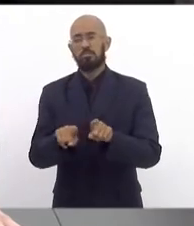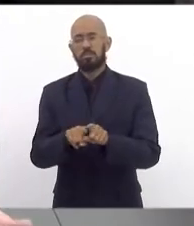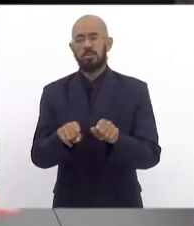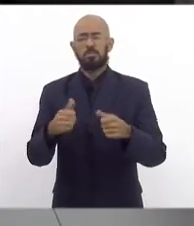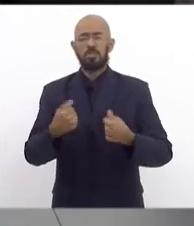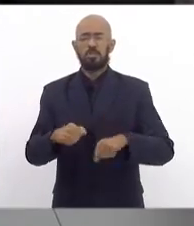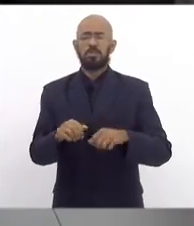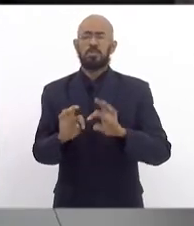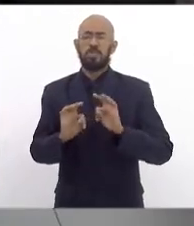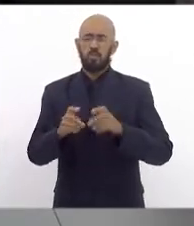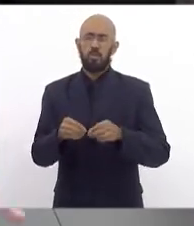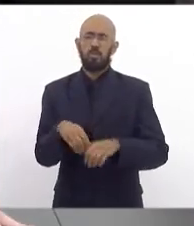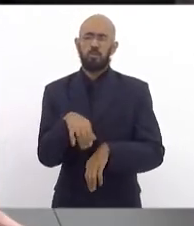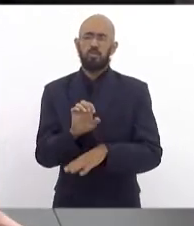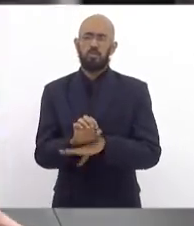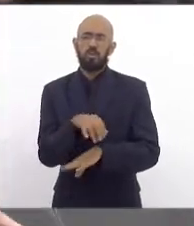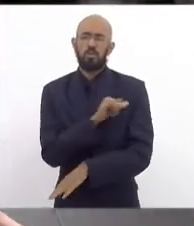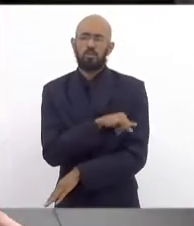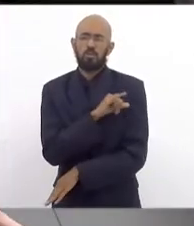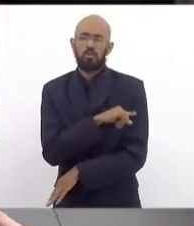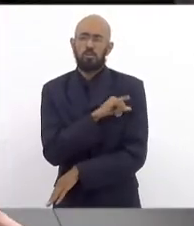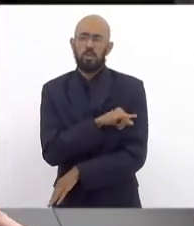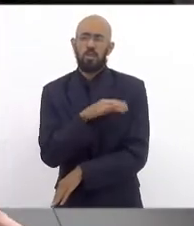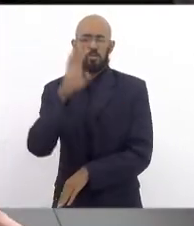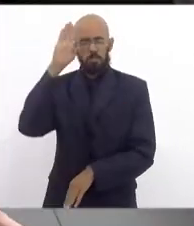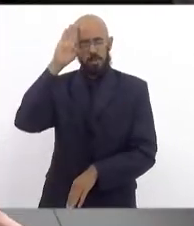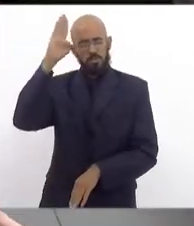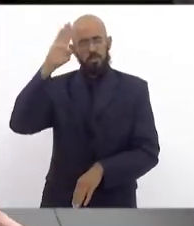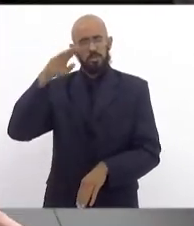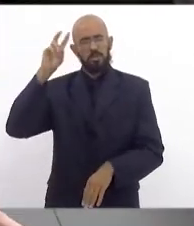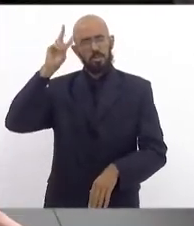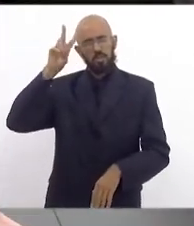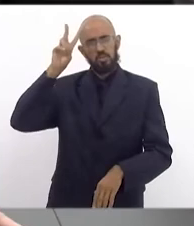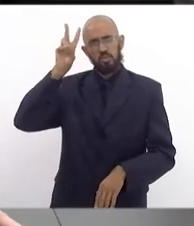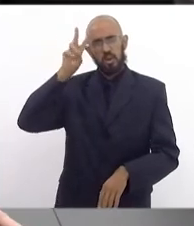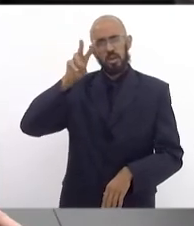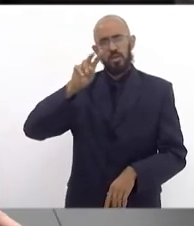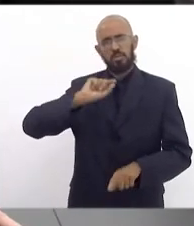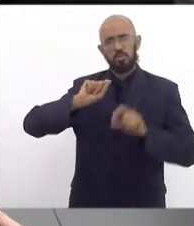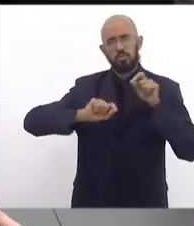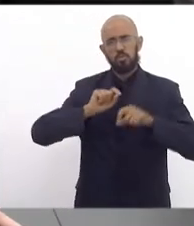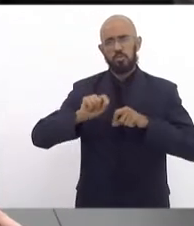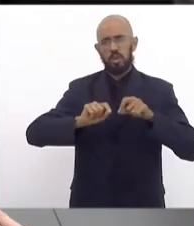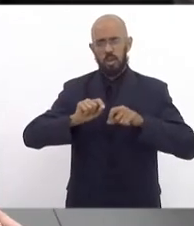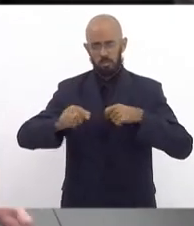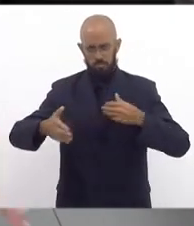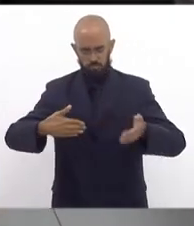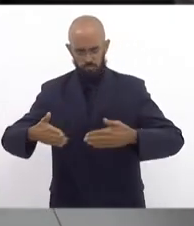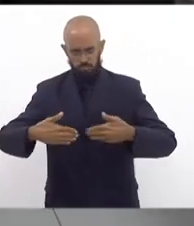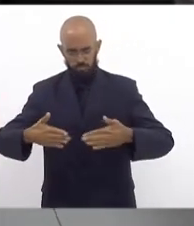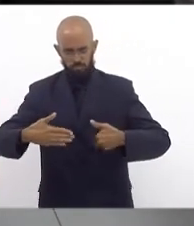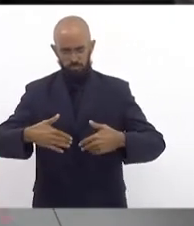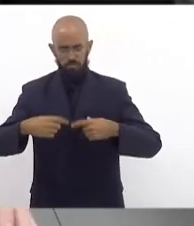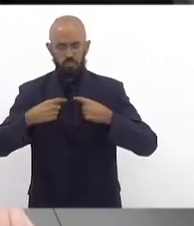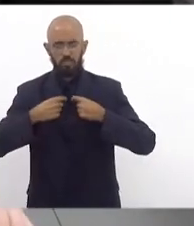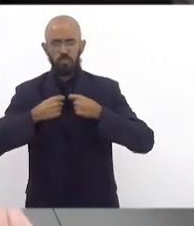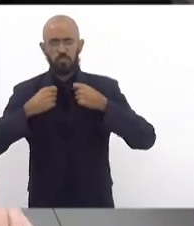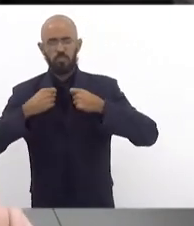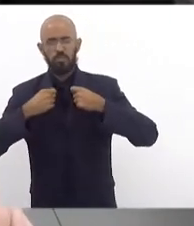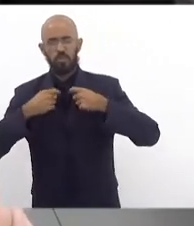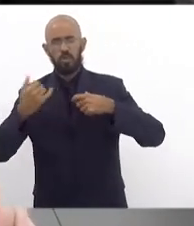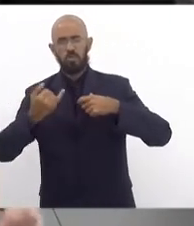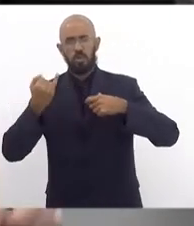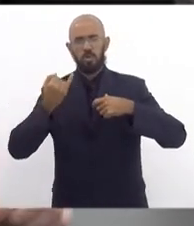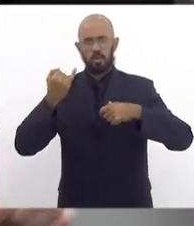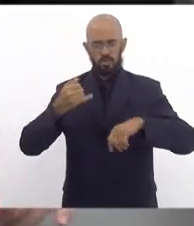para todo o Rio de Janeiro principalmente a áreas que tem a historicamente uma operação na Indústria Têxtil é relevante